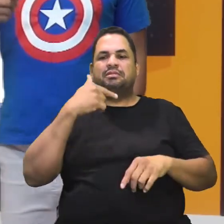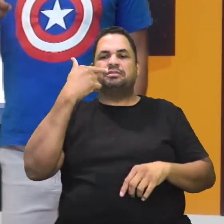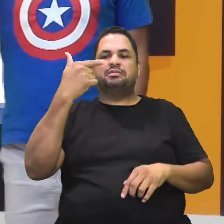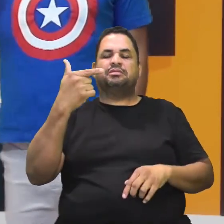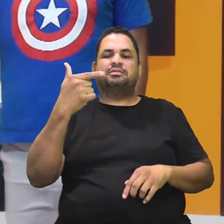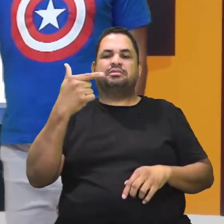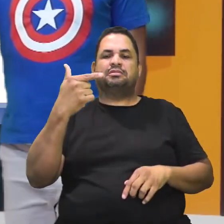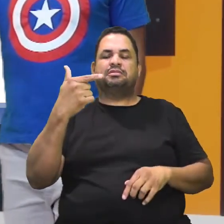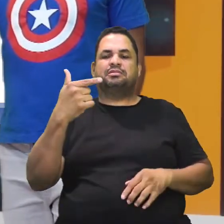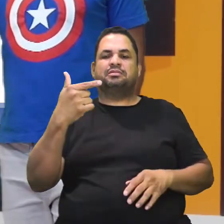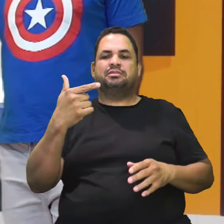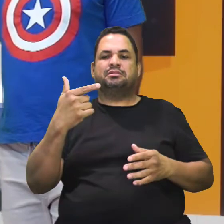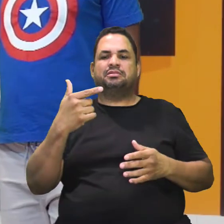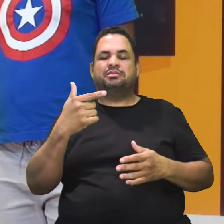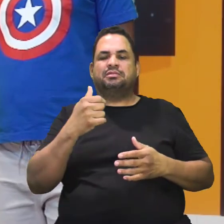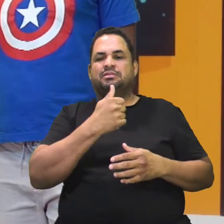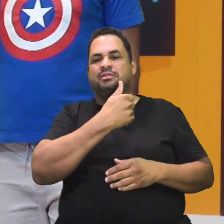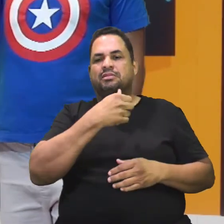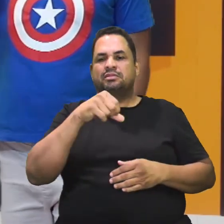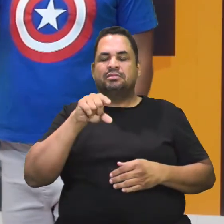4, alguma coisa ao quadrado. Vai dar